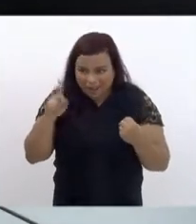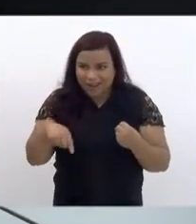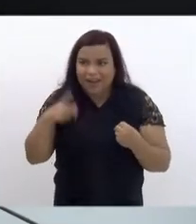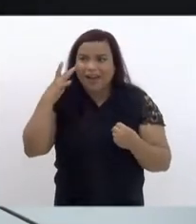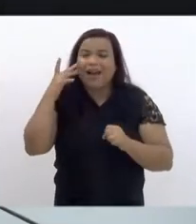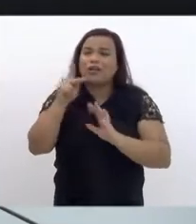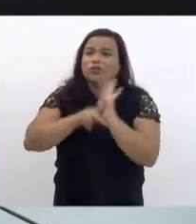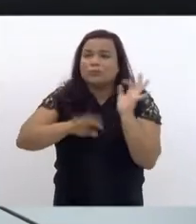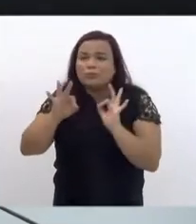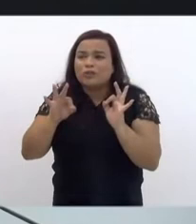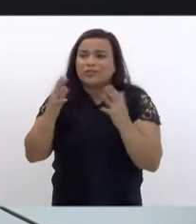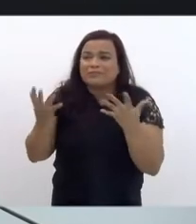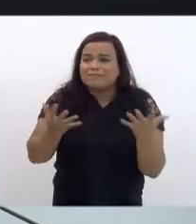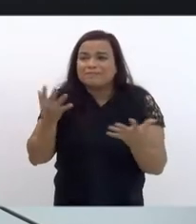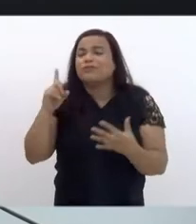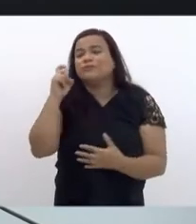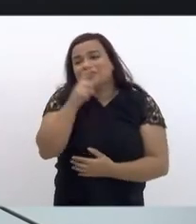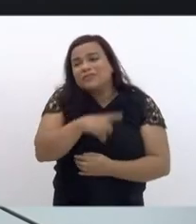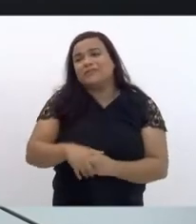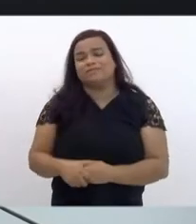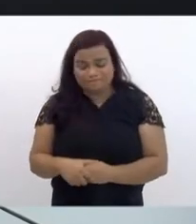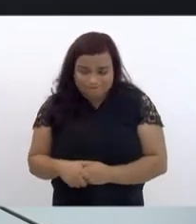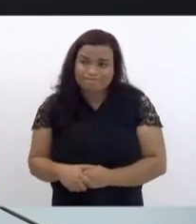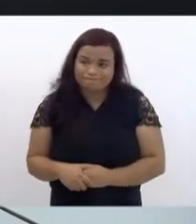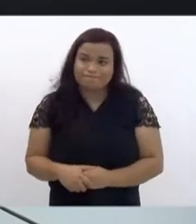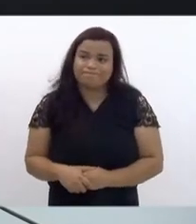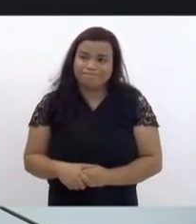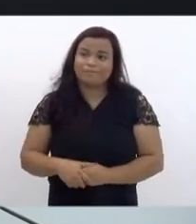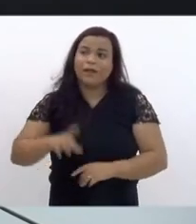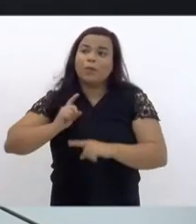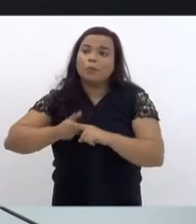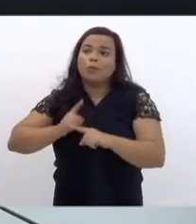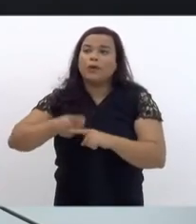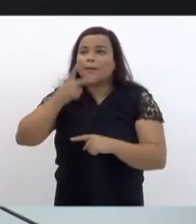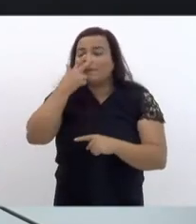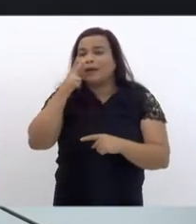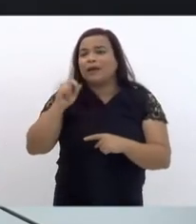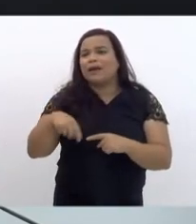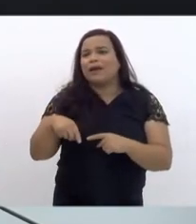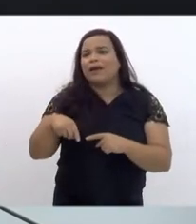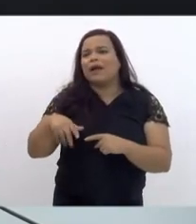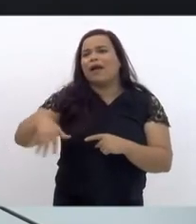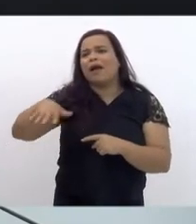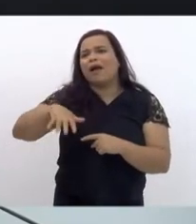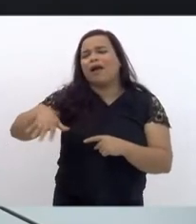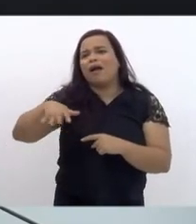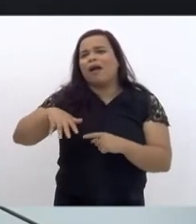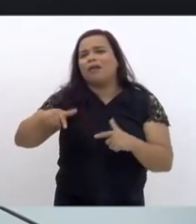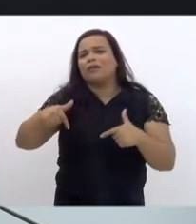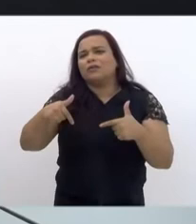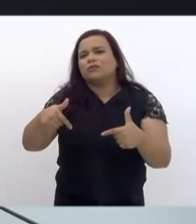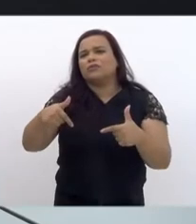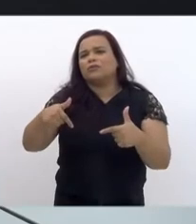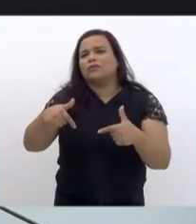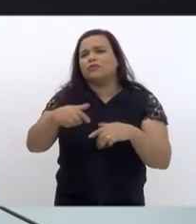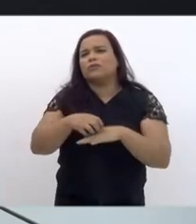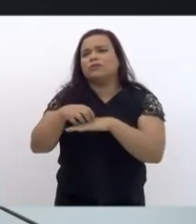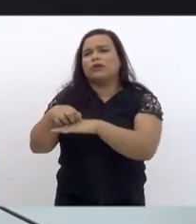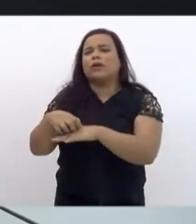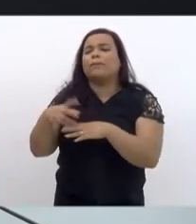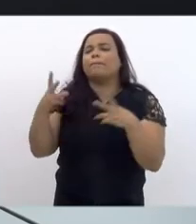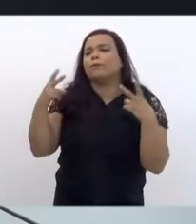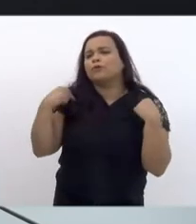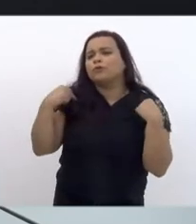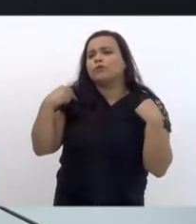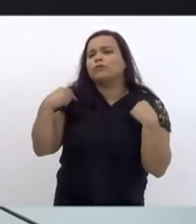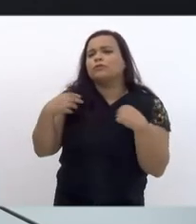projeto difícil, porque... A emissão da notificação de atuação de trânsito do motor de transporte particular de